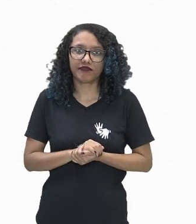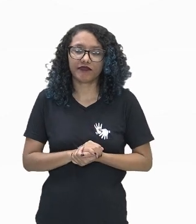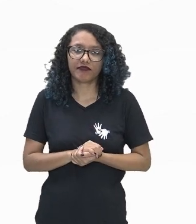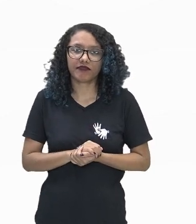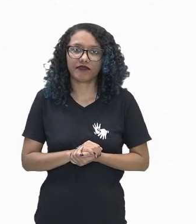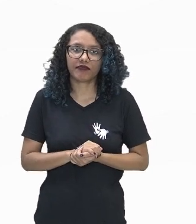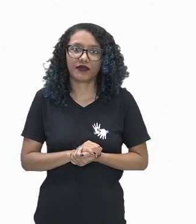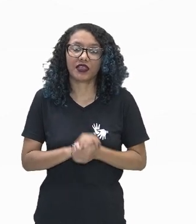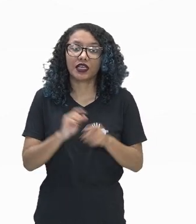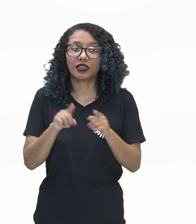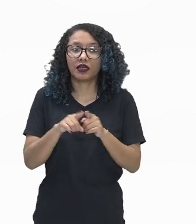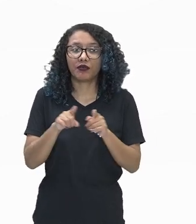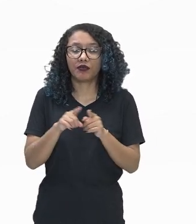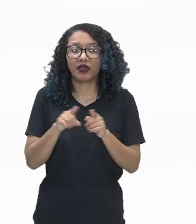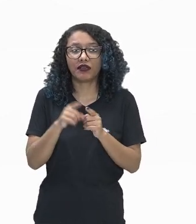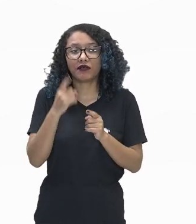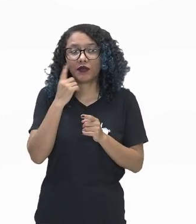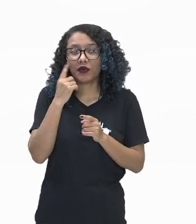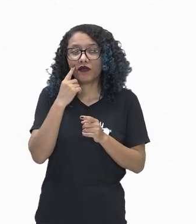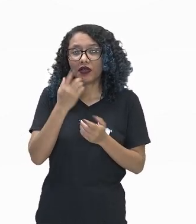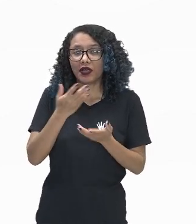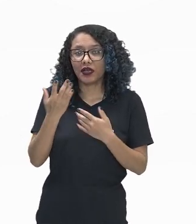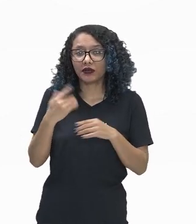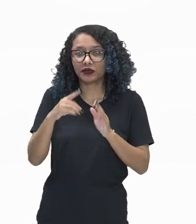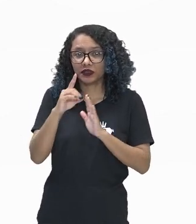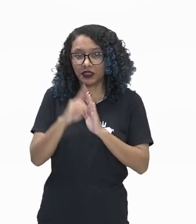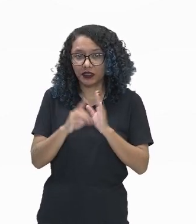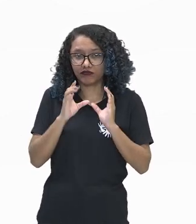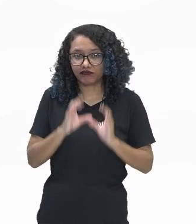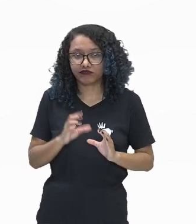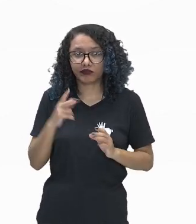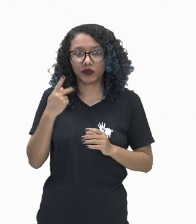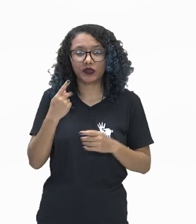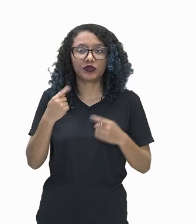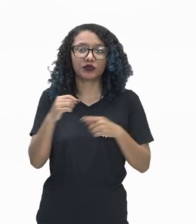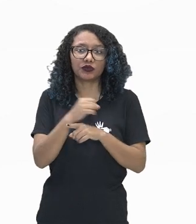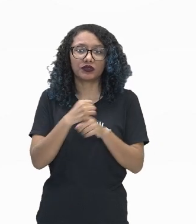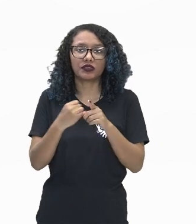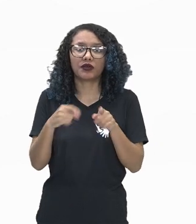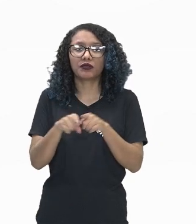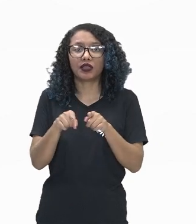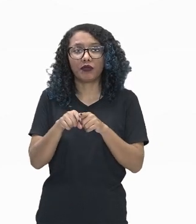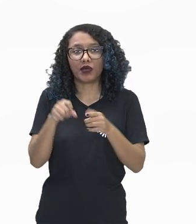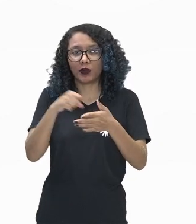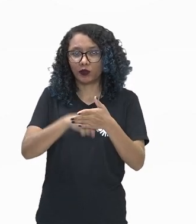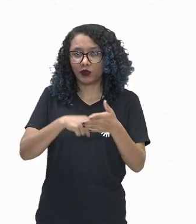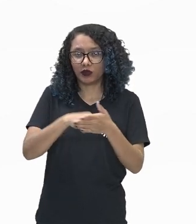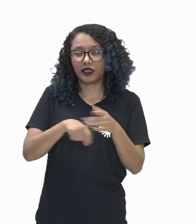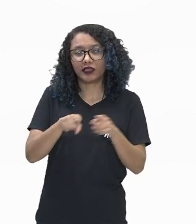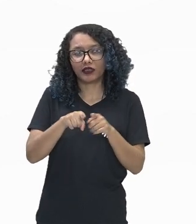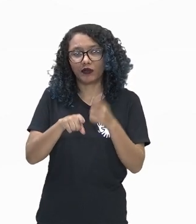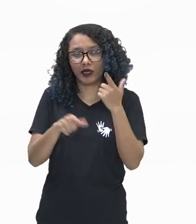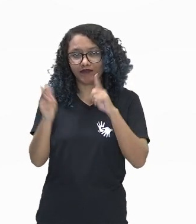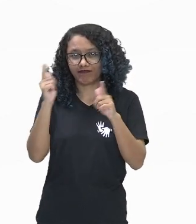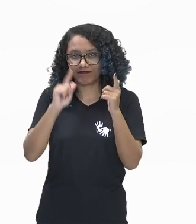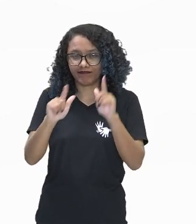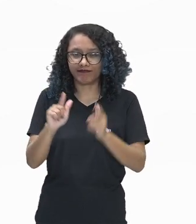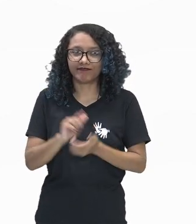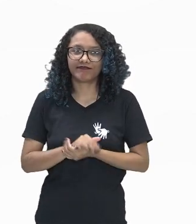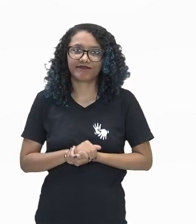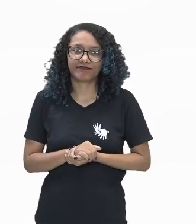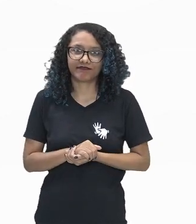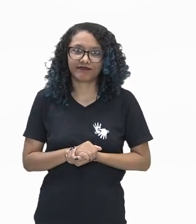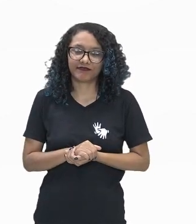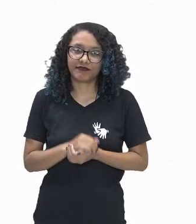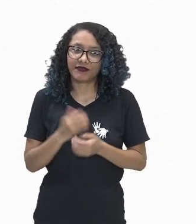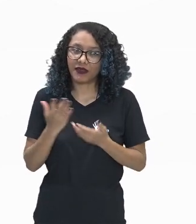aspecto nós vamos ver os direitos civis, políticos e sociais e as lutas e também as suas conquistas. Então esse é